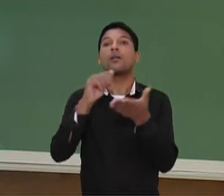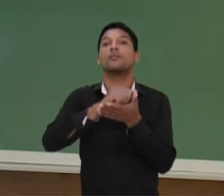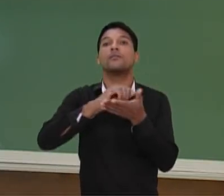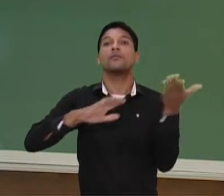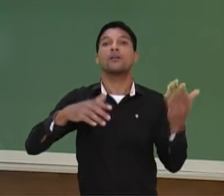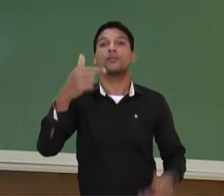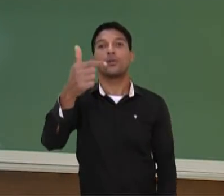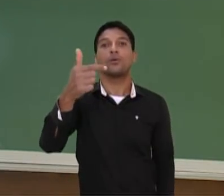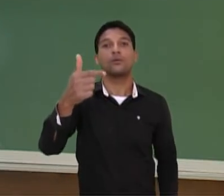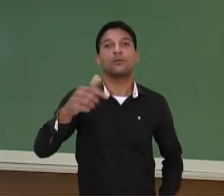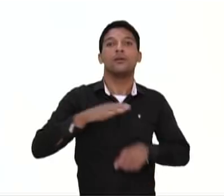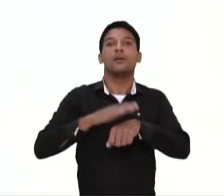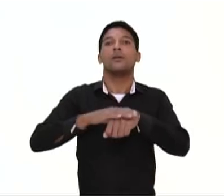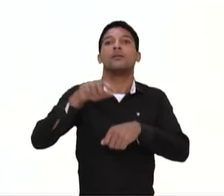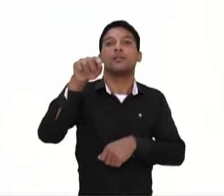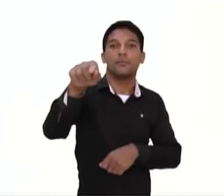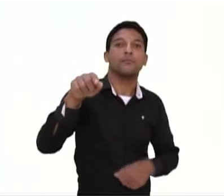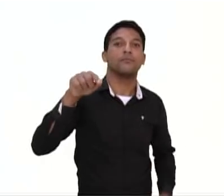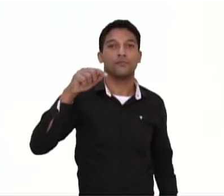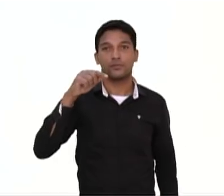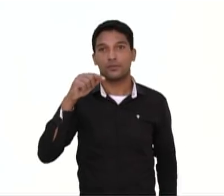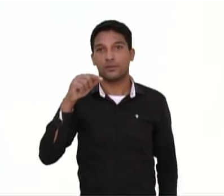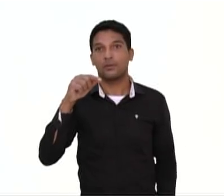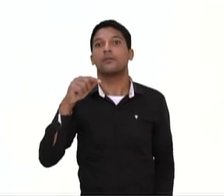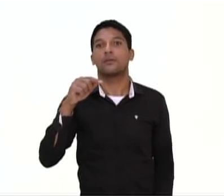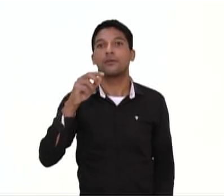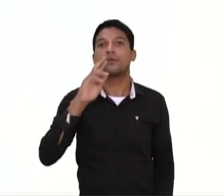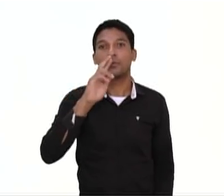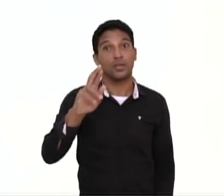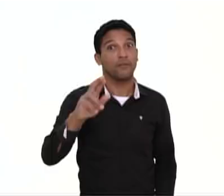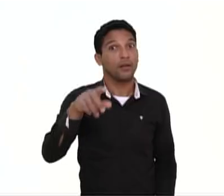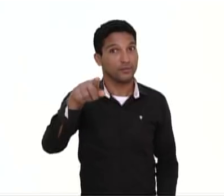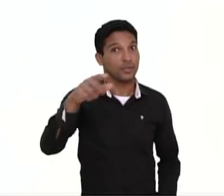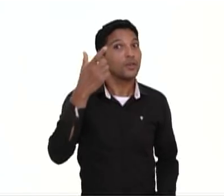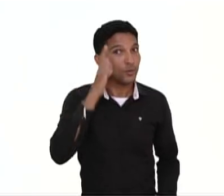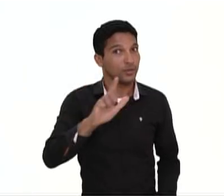2 também, mais um tempinho para você. E esse dá para ser bem rápido.